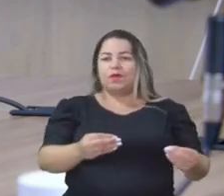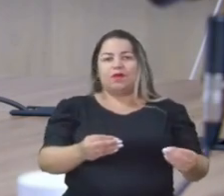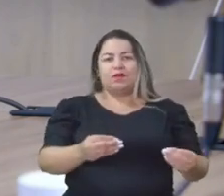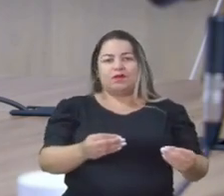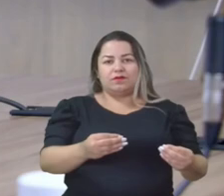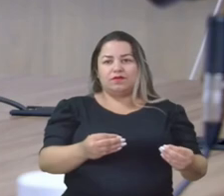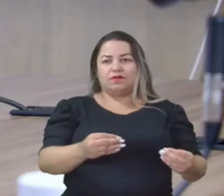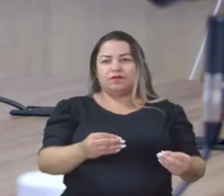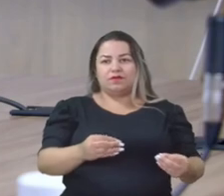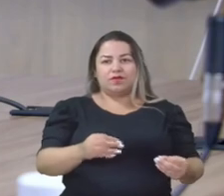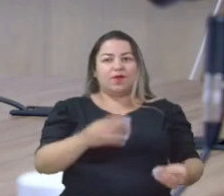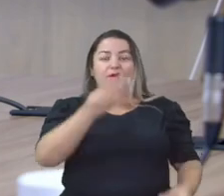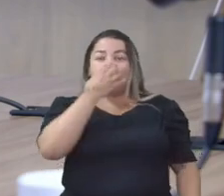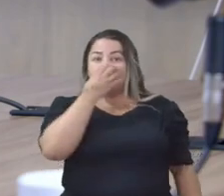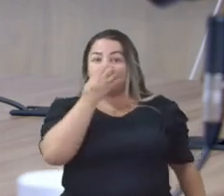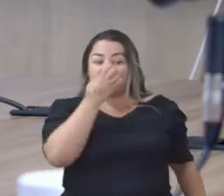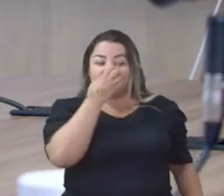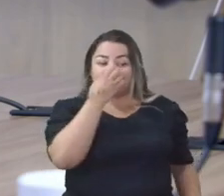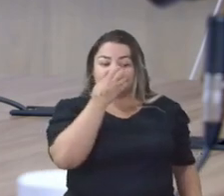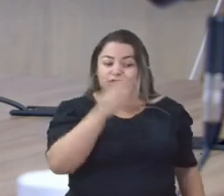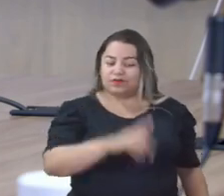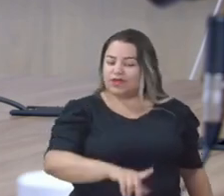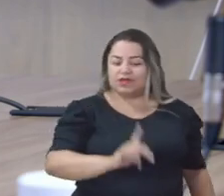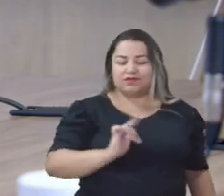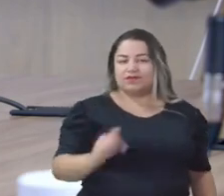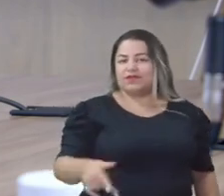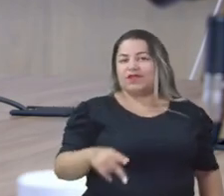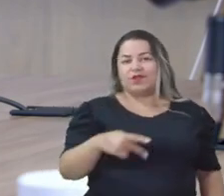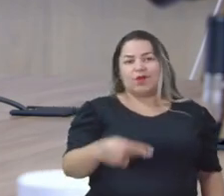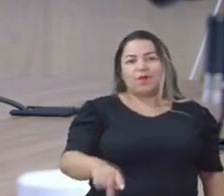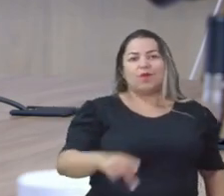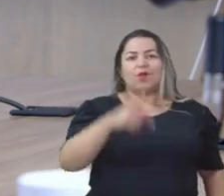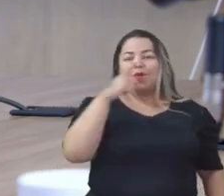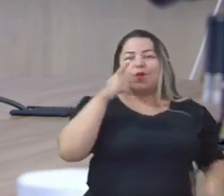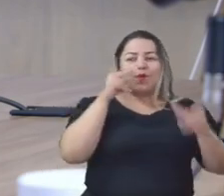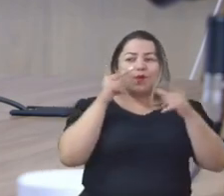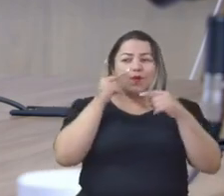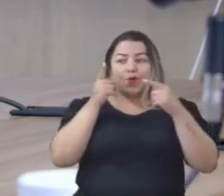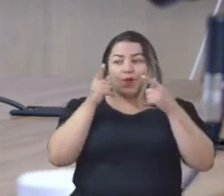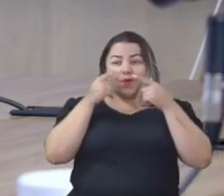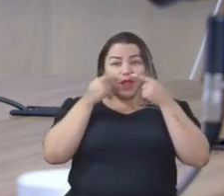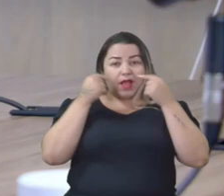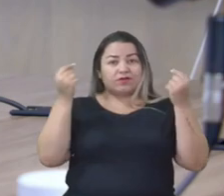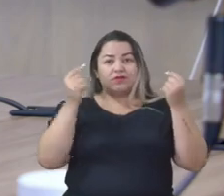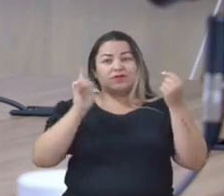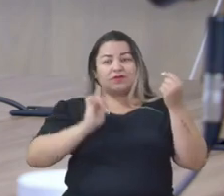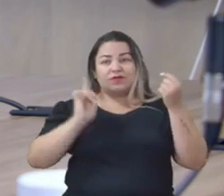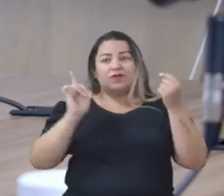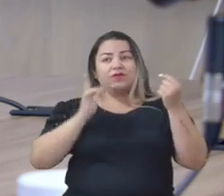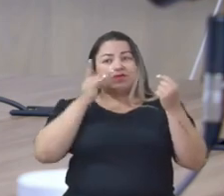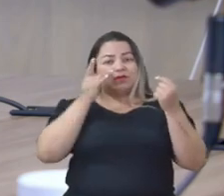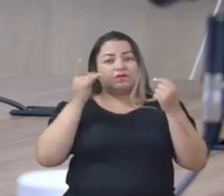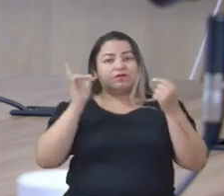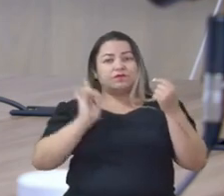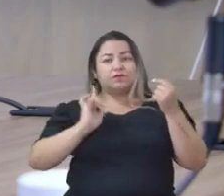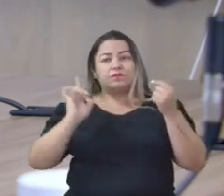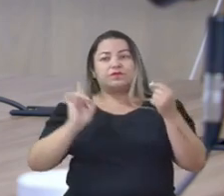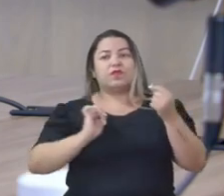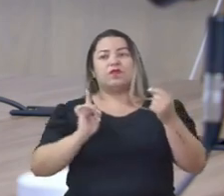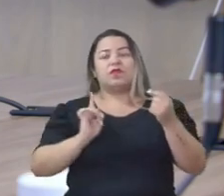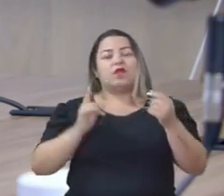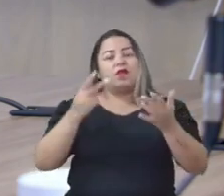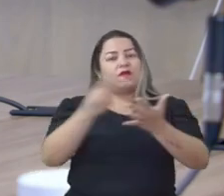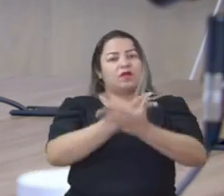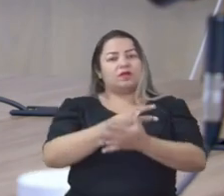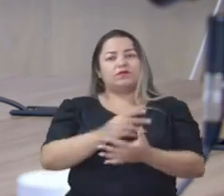dão um nome pro pet, para um cachorrinho que tá ali sem nome, para um gatinho que tá sem nome. Então, eles têm essa ansiedade de colocar um nome logo. E foi meio que isso